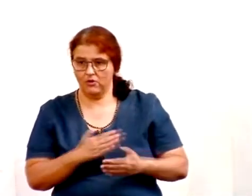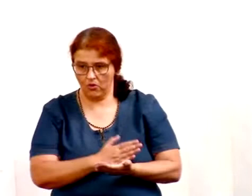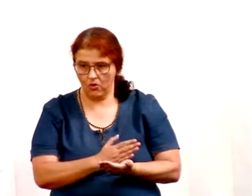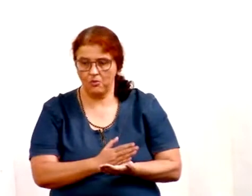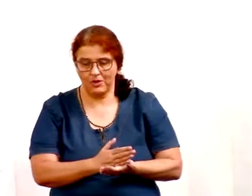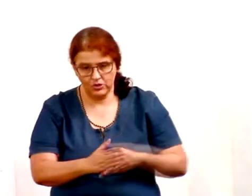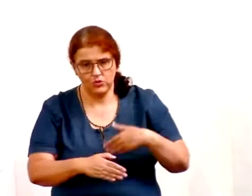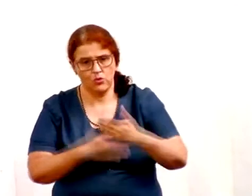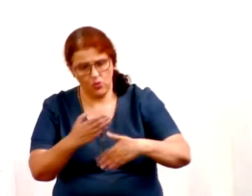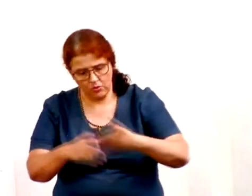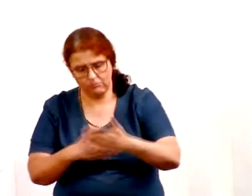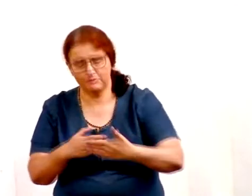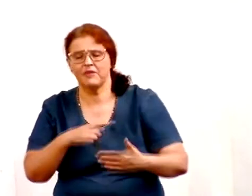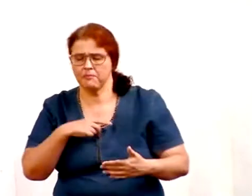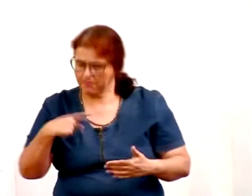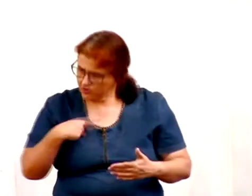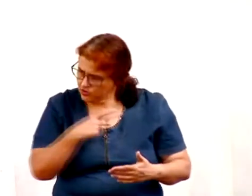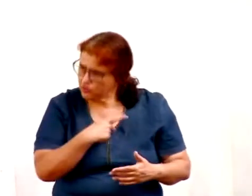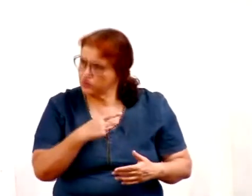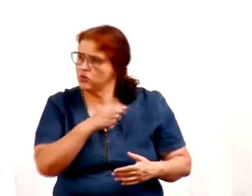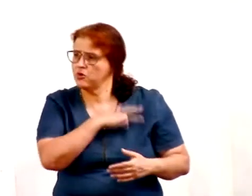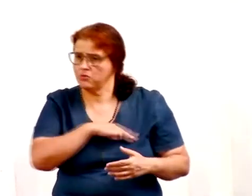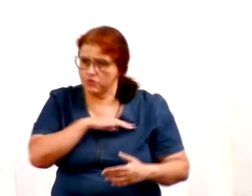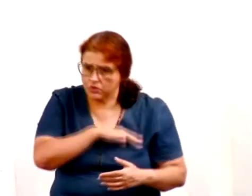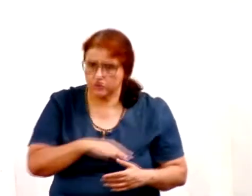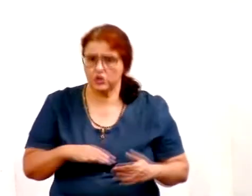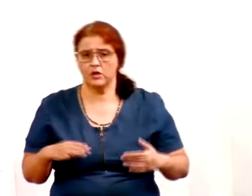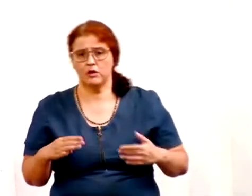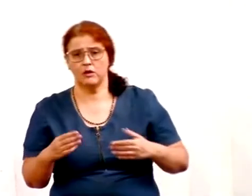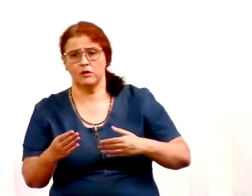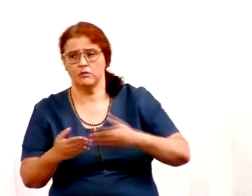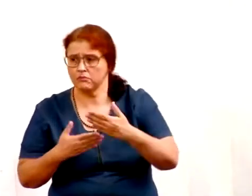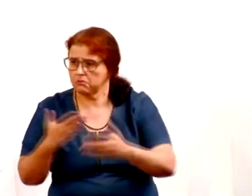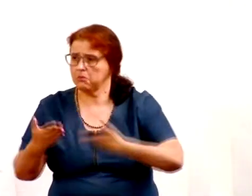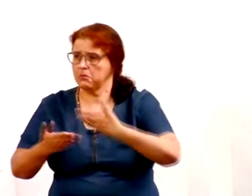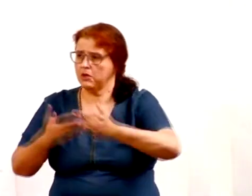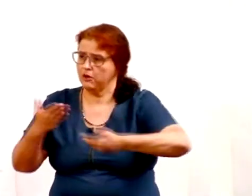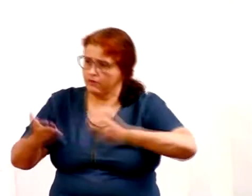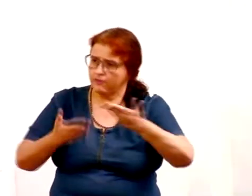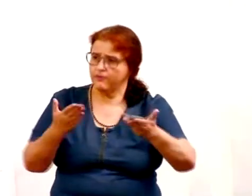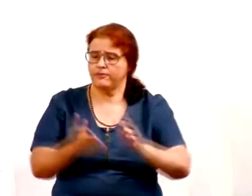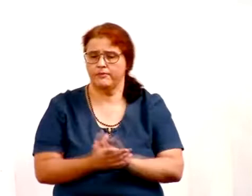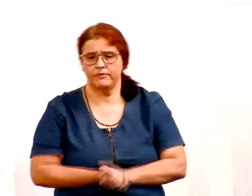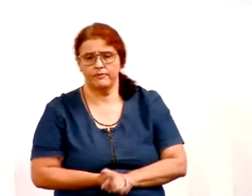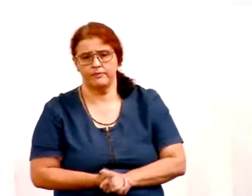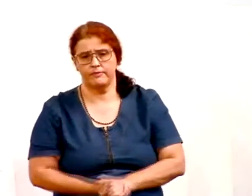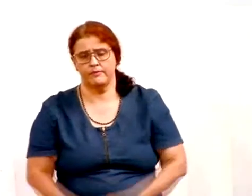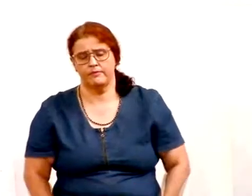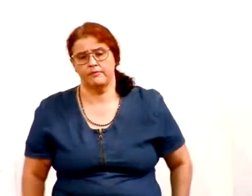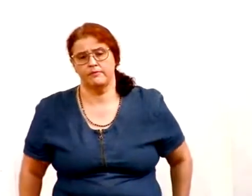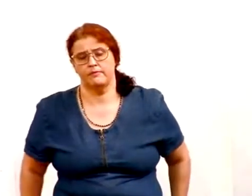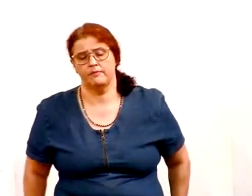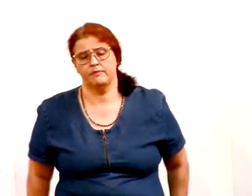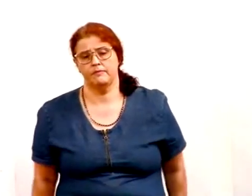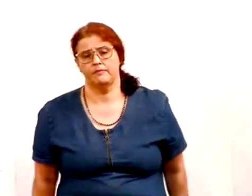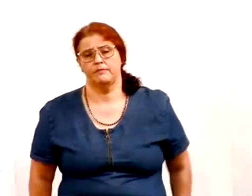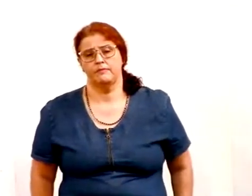plantadores, missionários, é uma igreja extremamente complicada. Portanto,